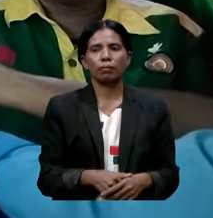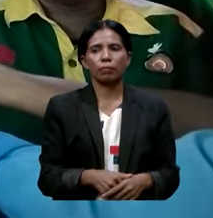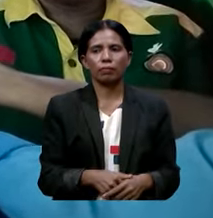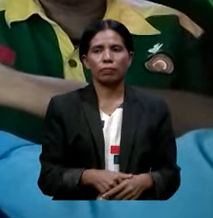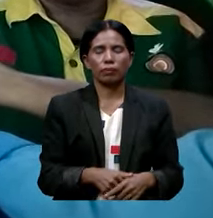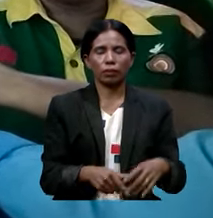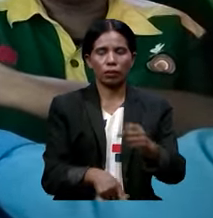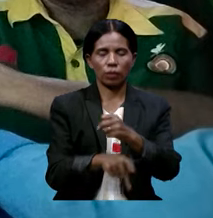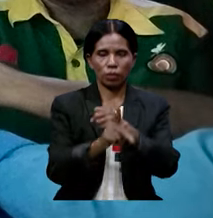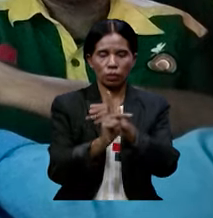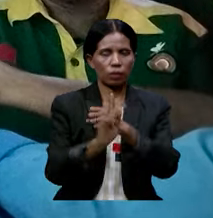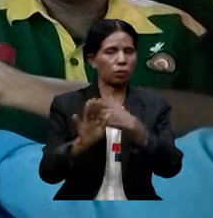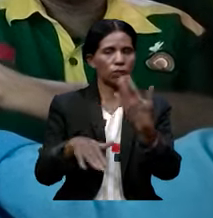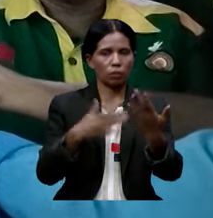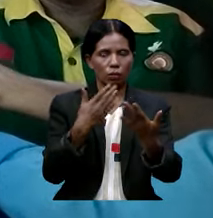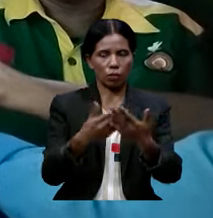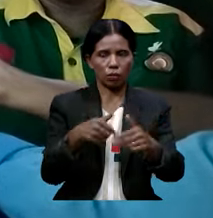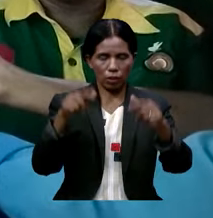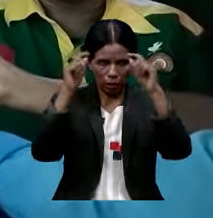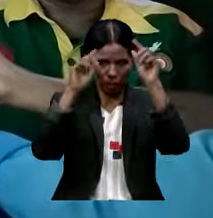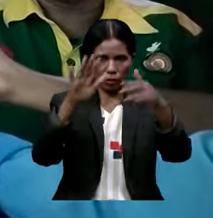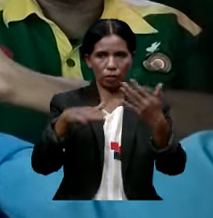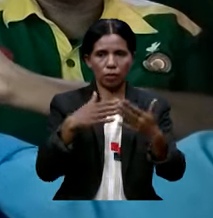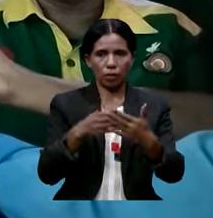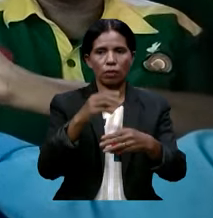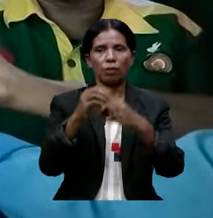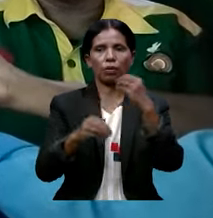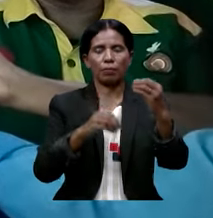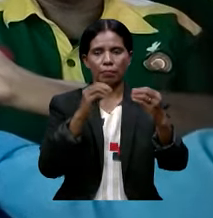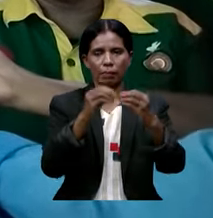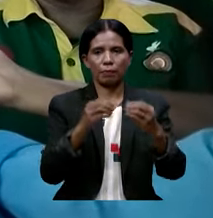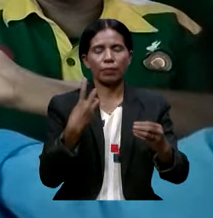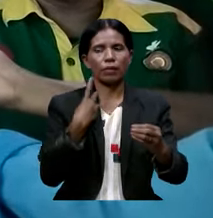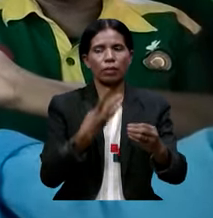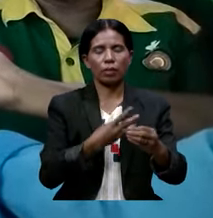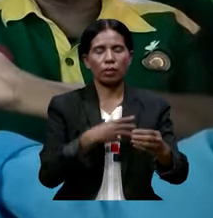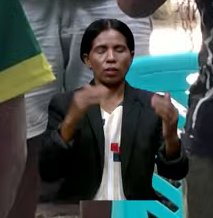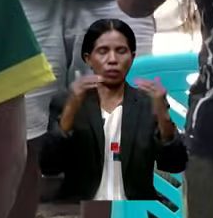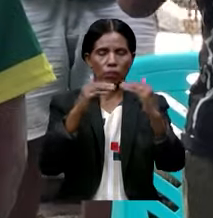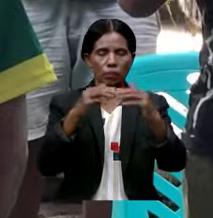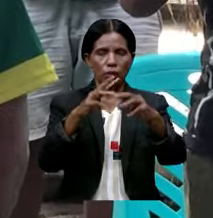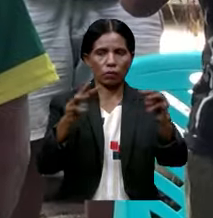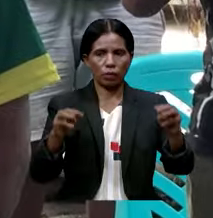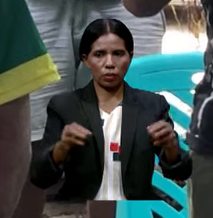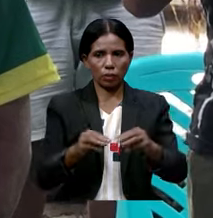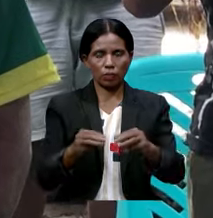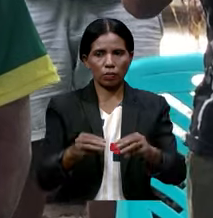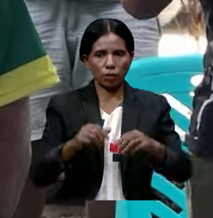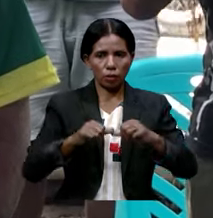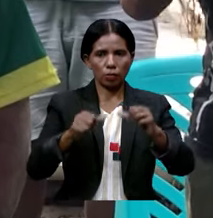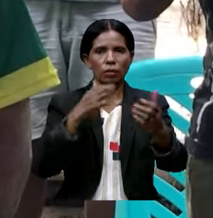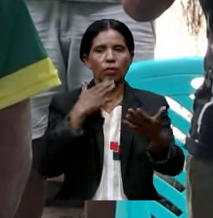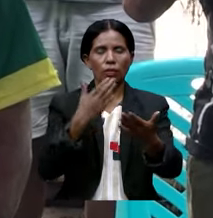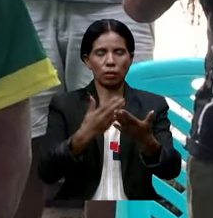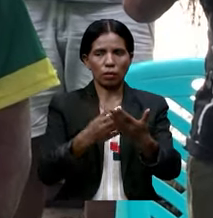kuntu no Antomak e Timor Larantomak, gatak itene conferência municipal lao diak,